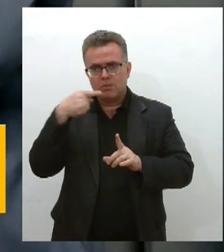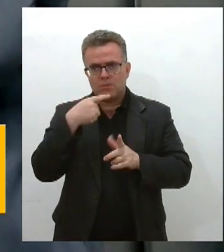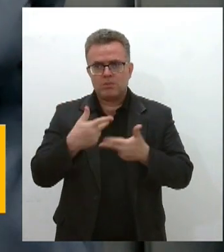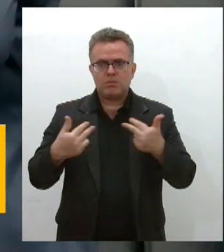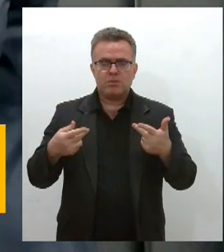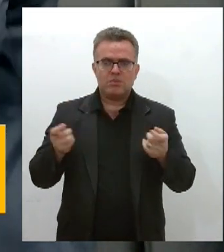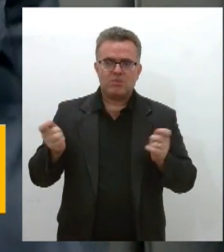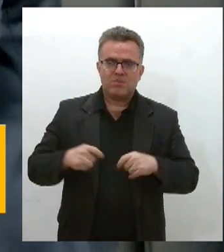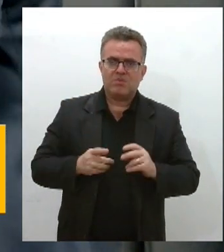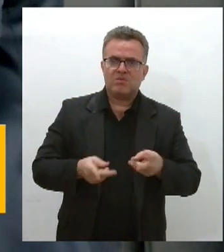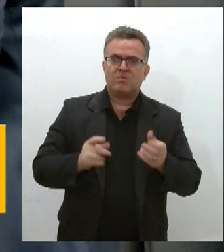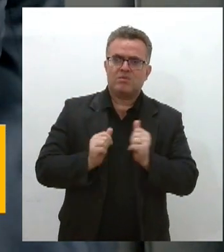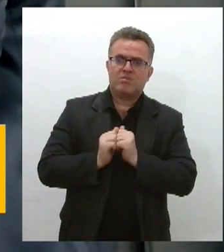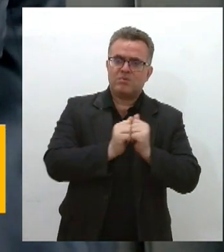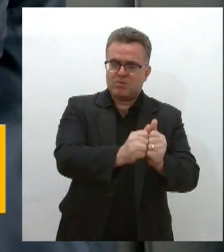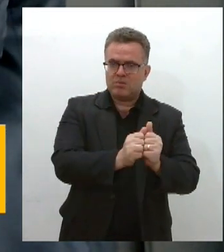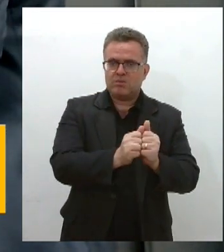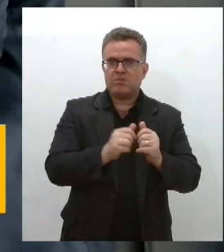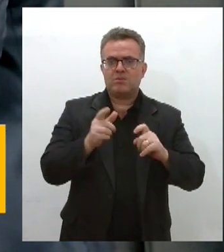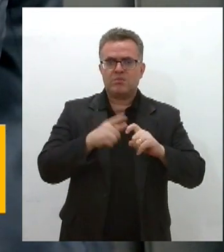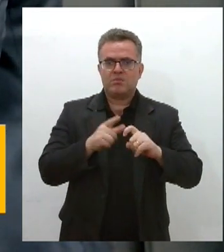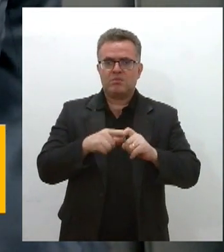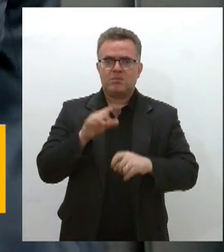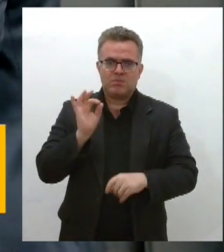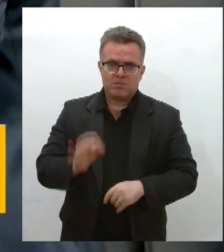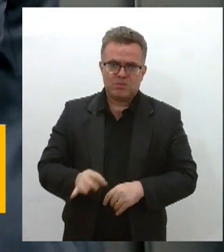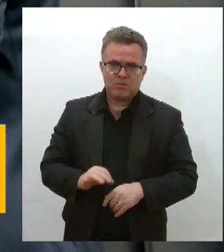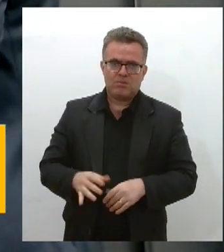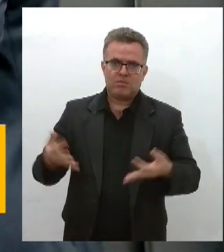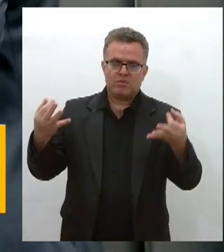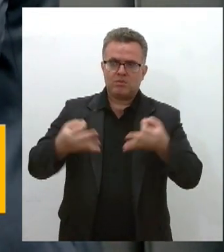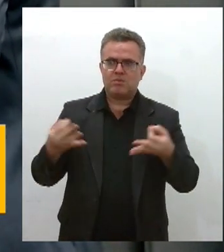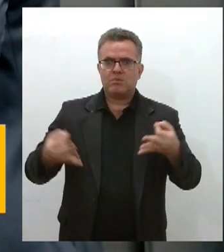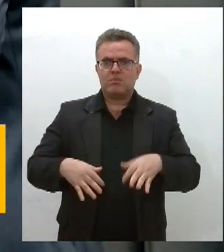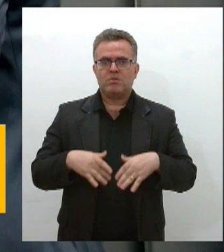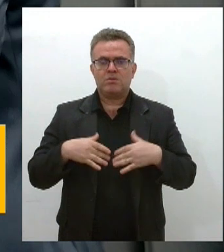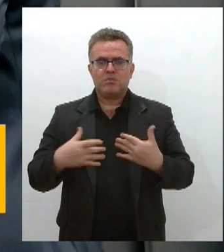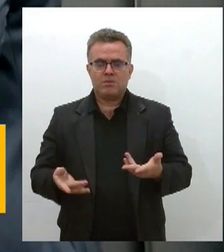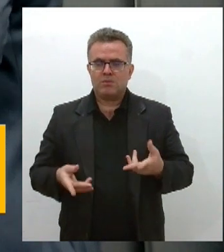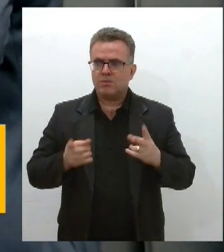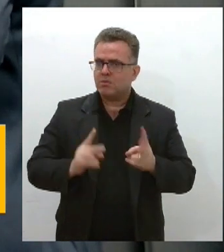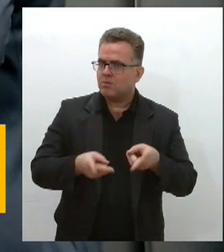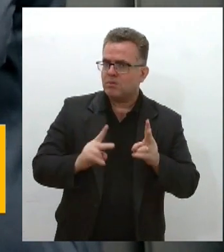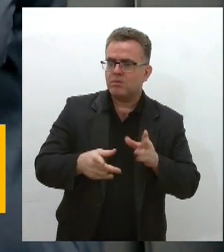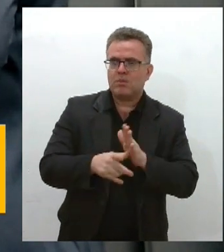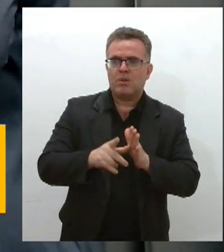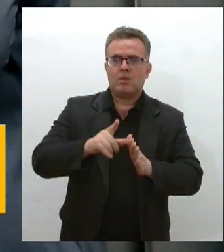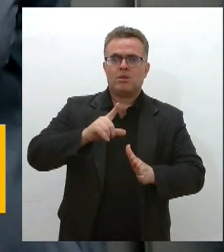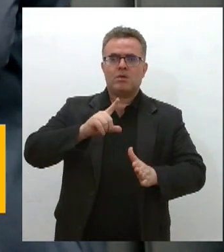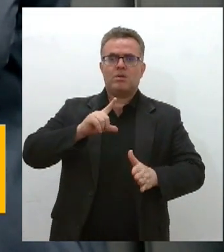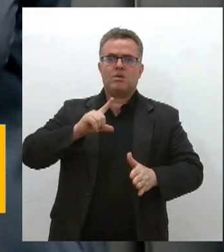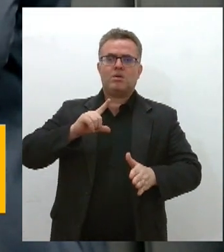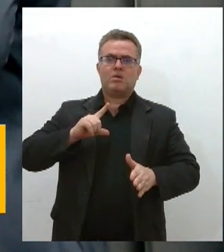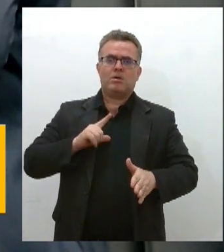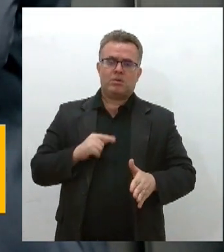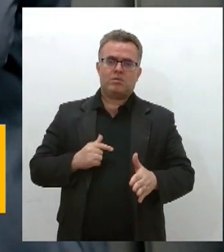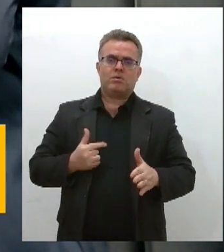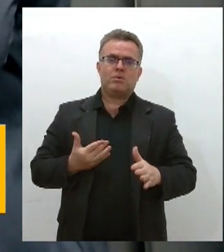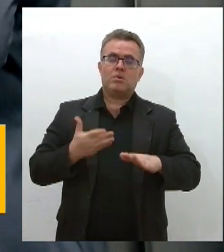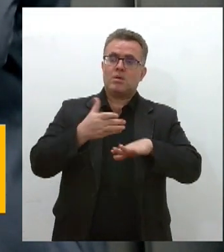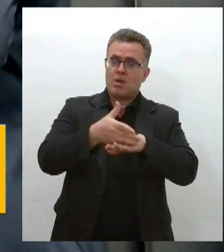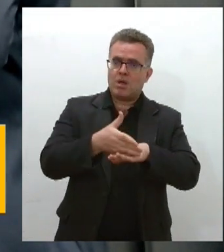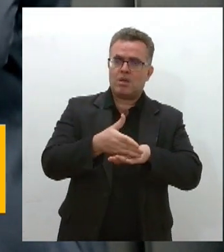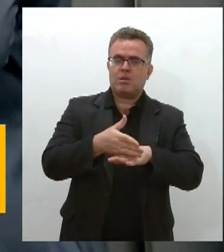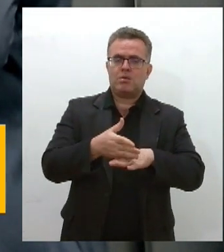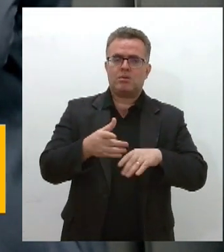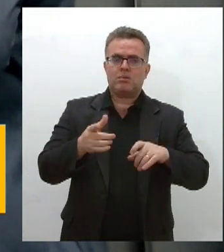periodicamente ao profissional, não é isso? Perfeitamente. Desde o quanto mais precoce a exposição ao tratamento odontológico,